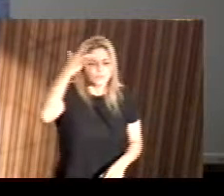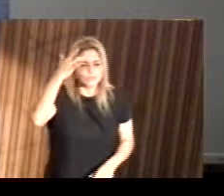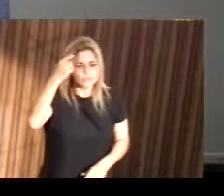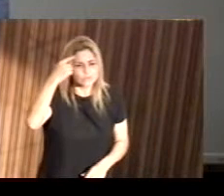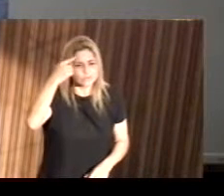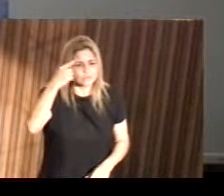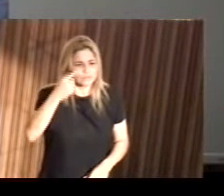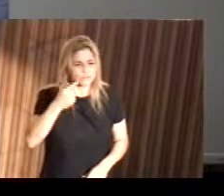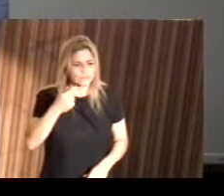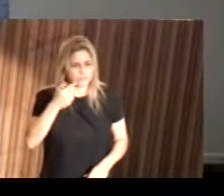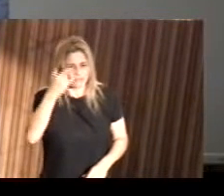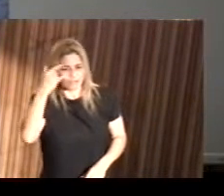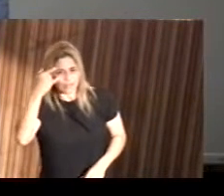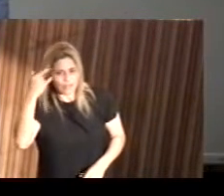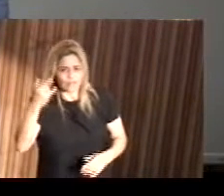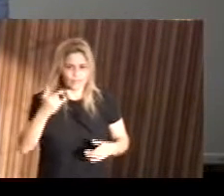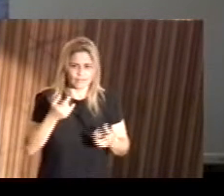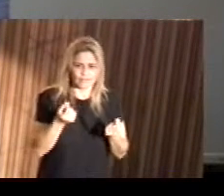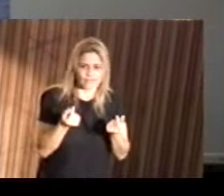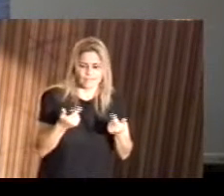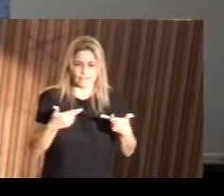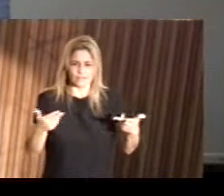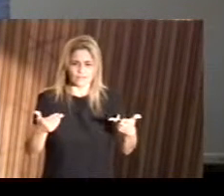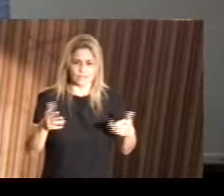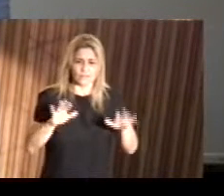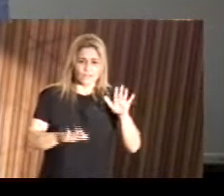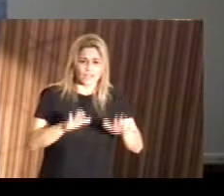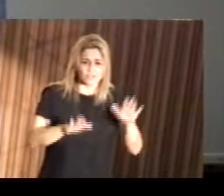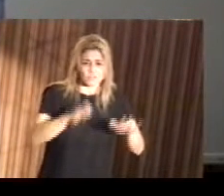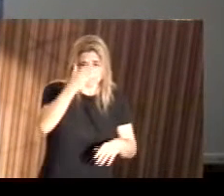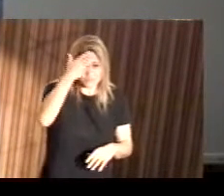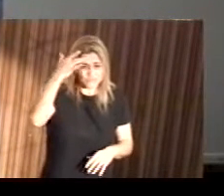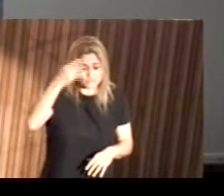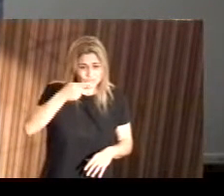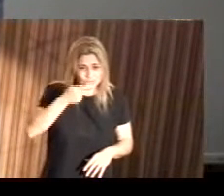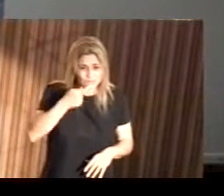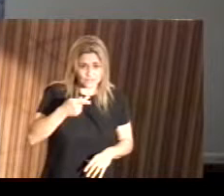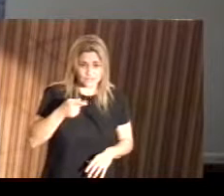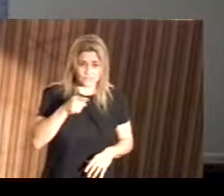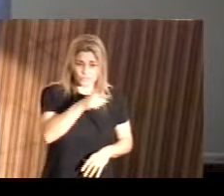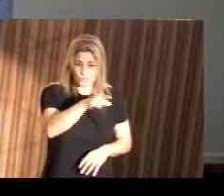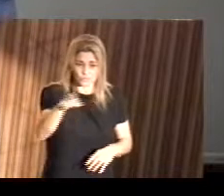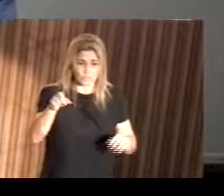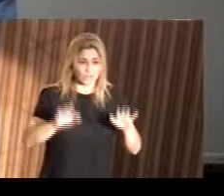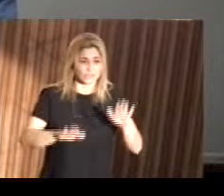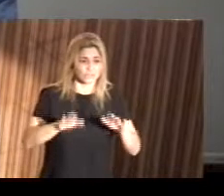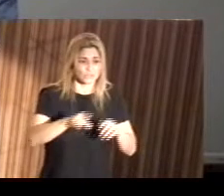tem que morar num barraco, numa favela de Curitiba, Ele vai te botar num barraco,